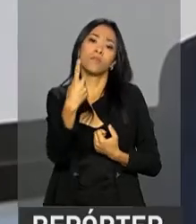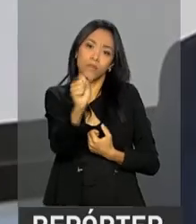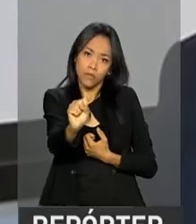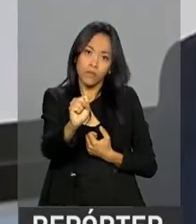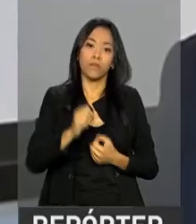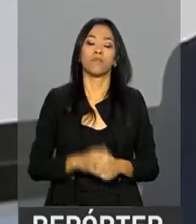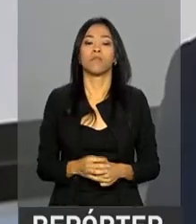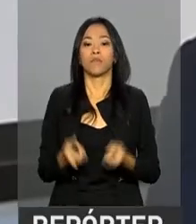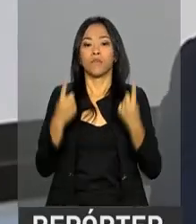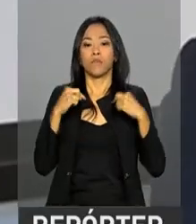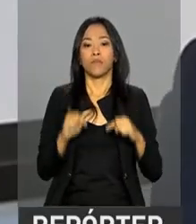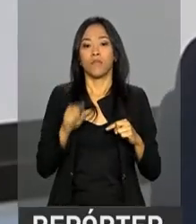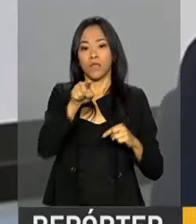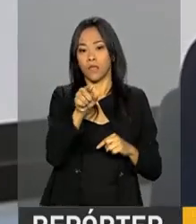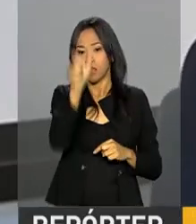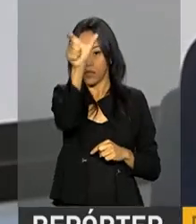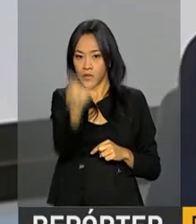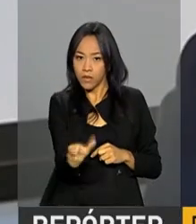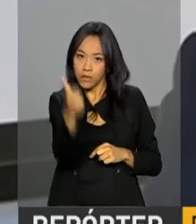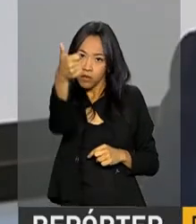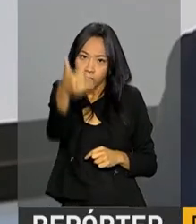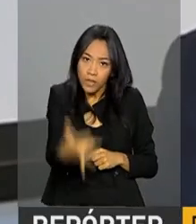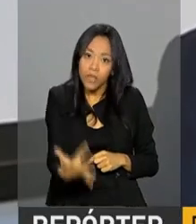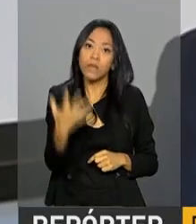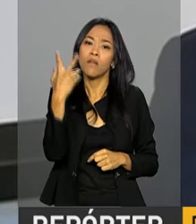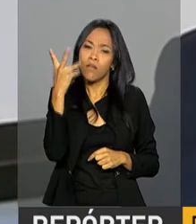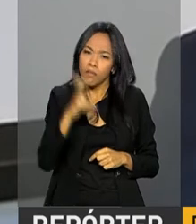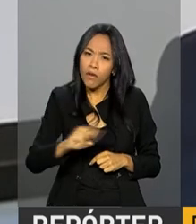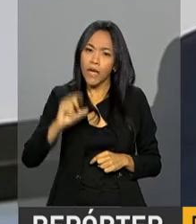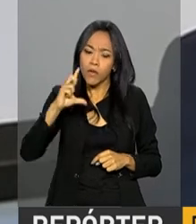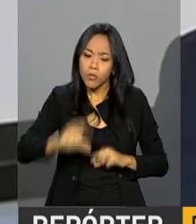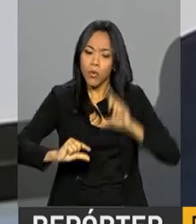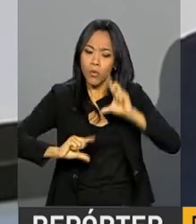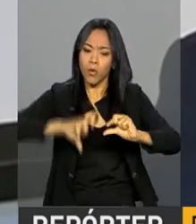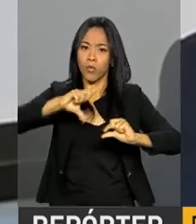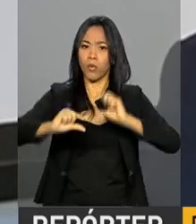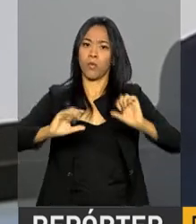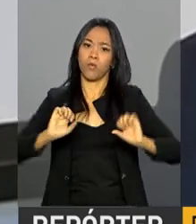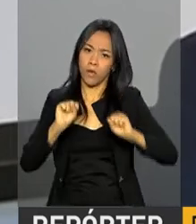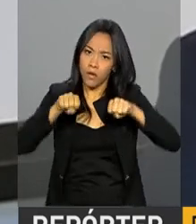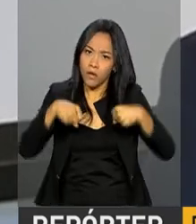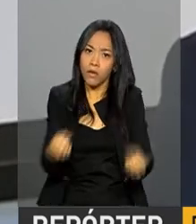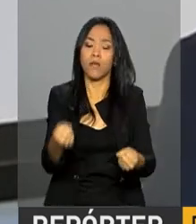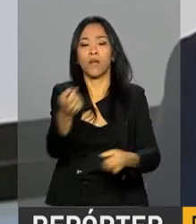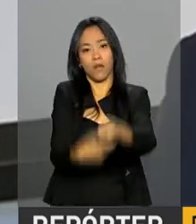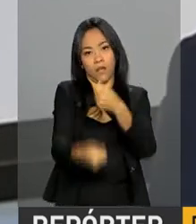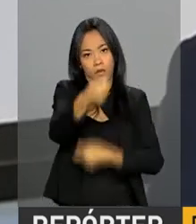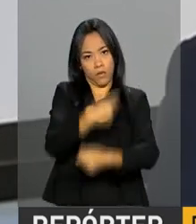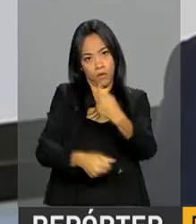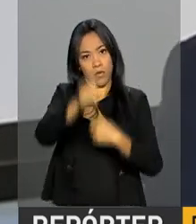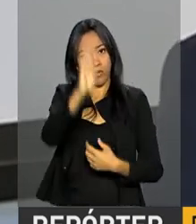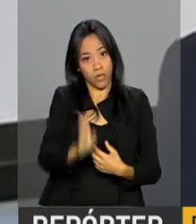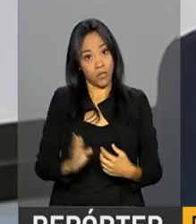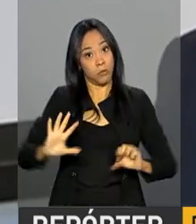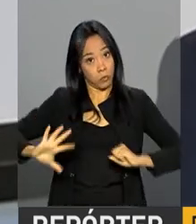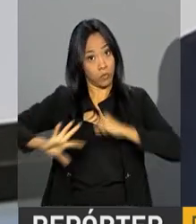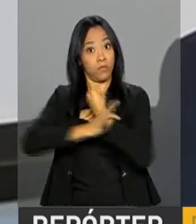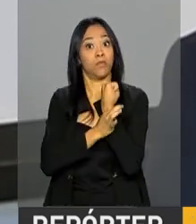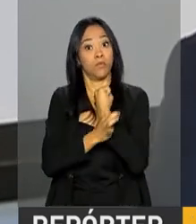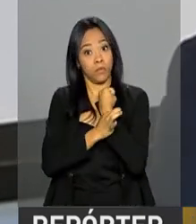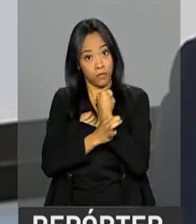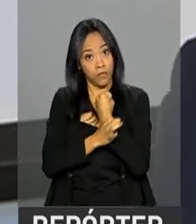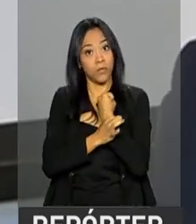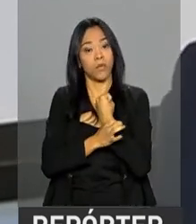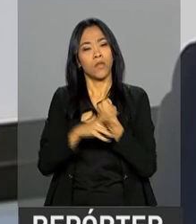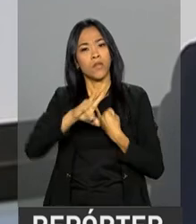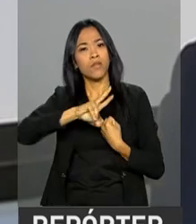vai acontecer uma recuperação gradual e continuada da economia brasileira em bases muito sólidas e que